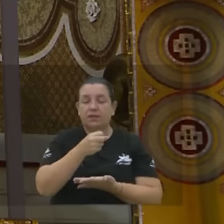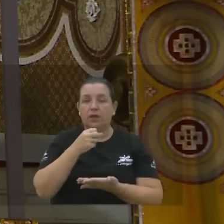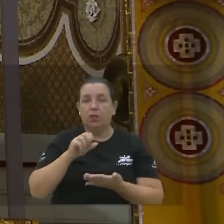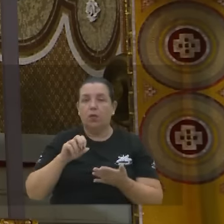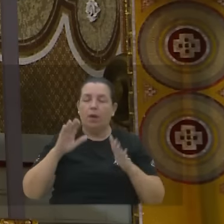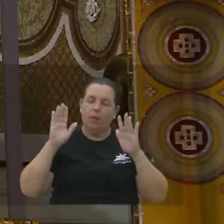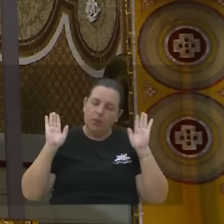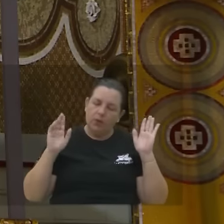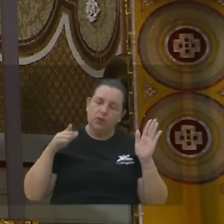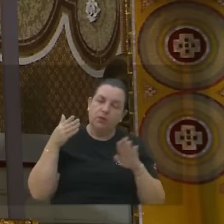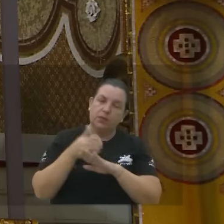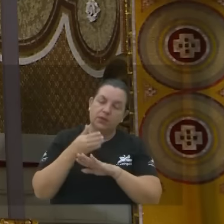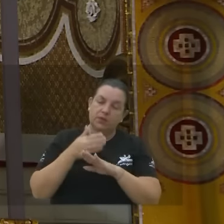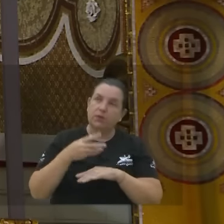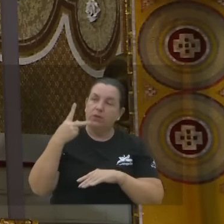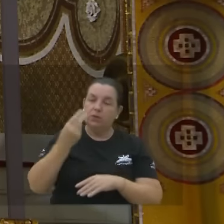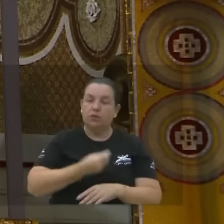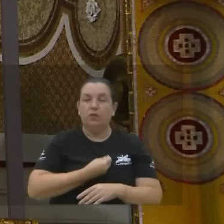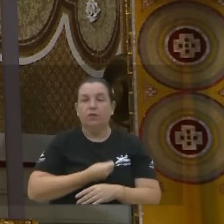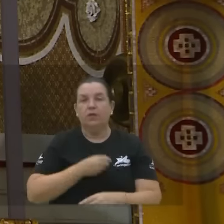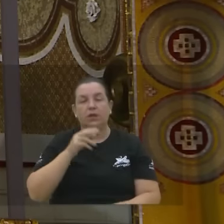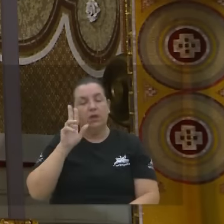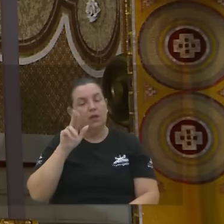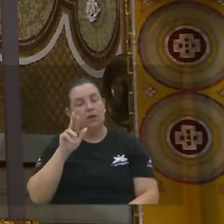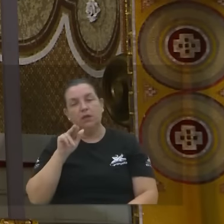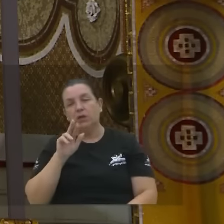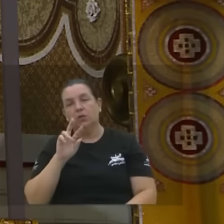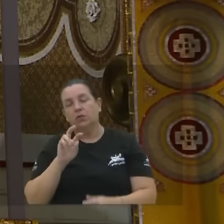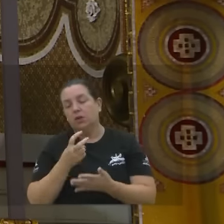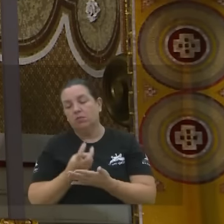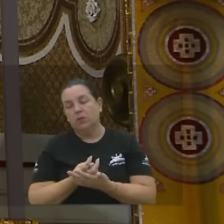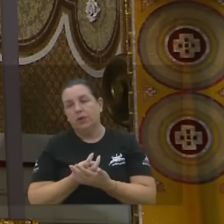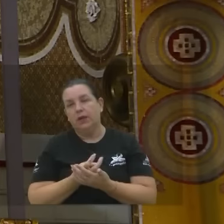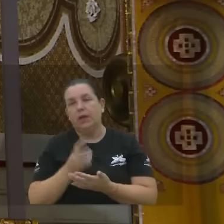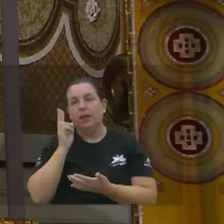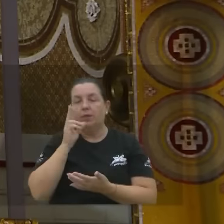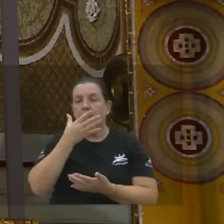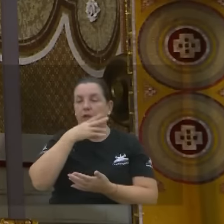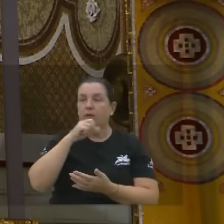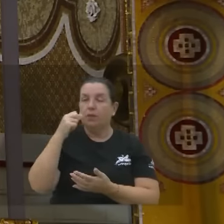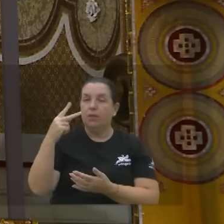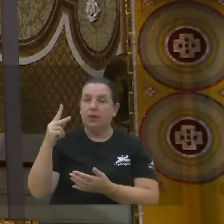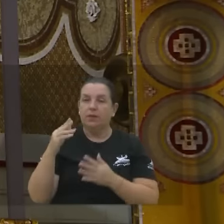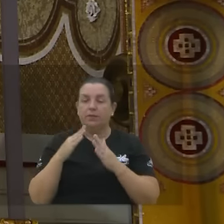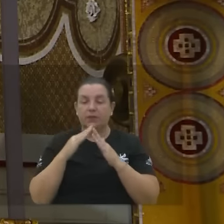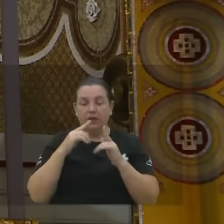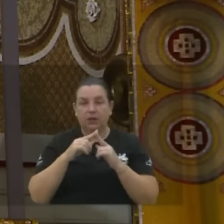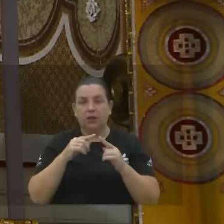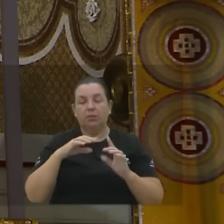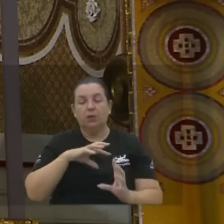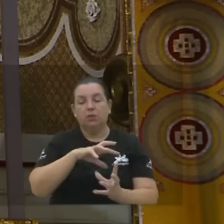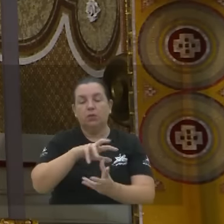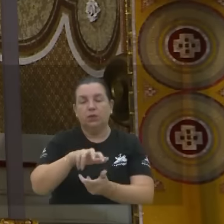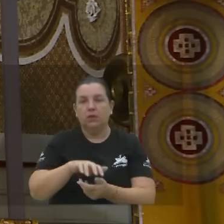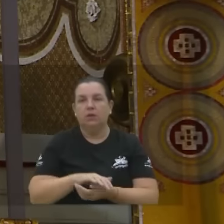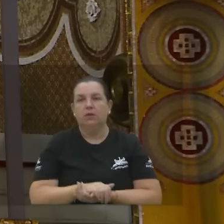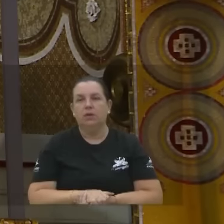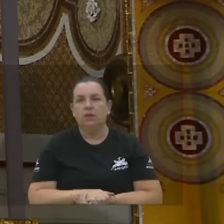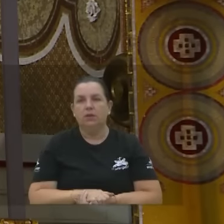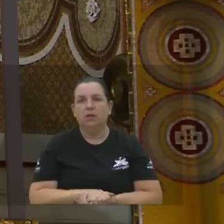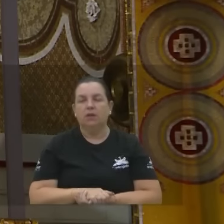fez participantes de sua vida imortal, lembrai-vos, ó Pai, da vossa Igreja que se faz presente pelo mundo